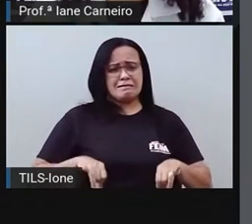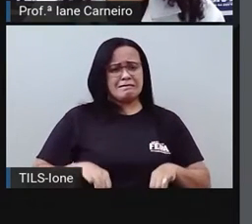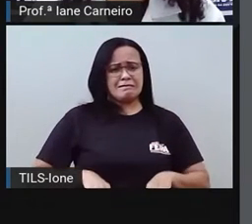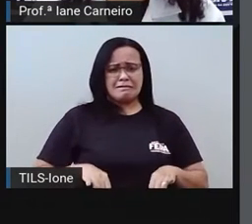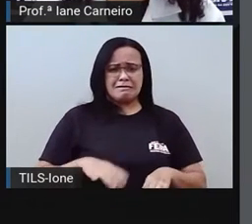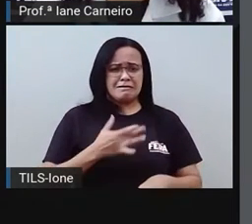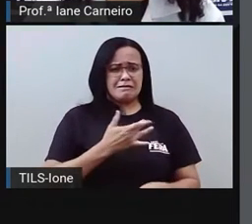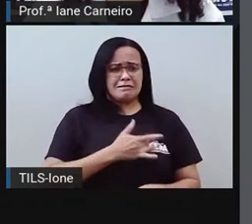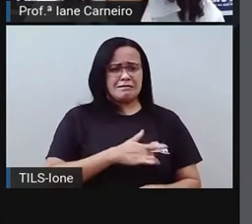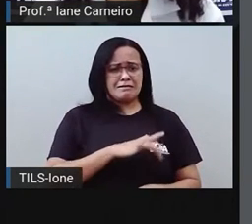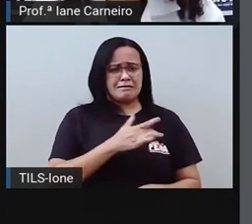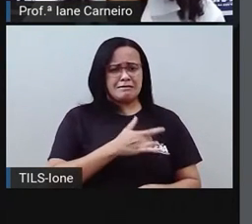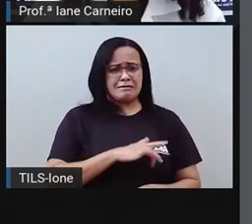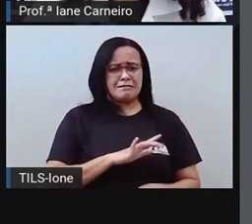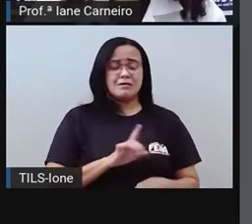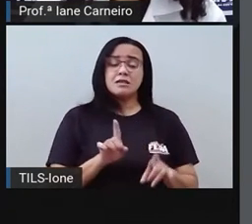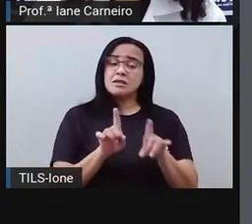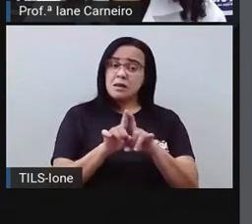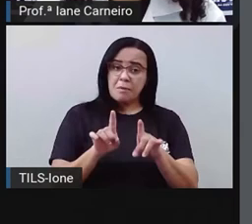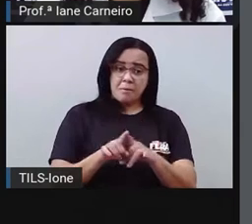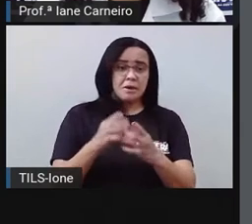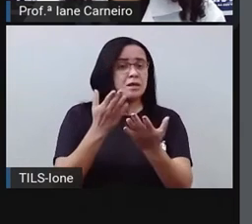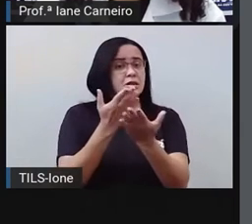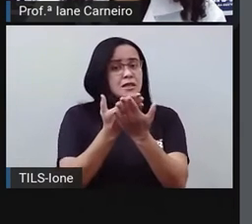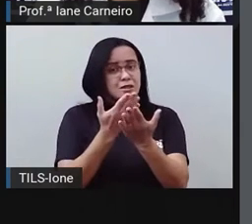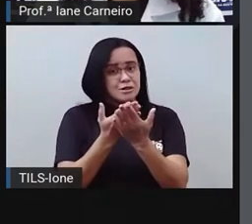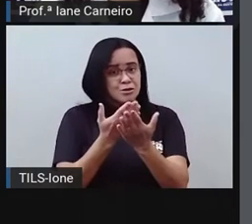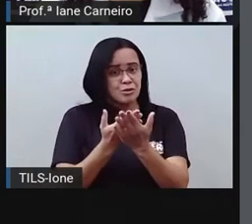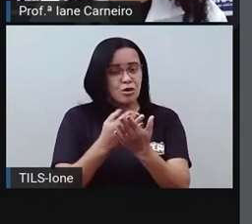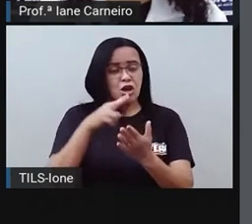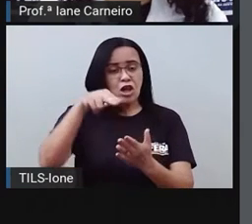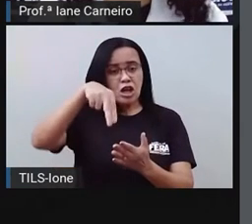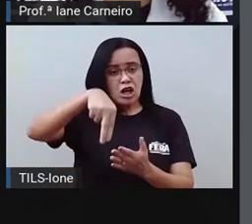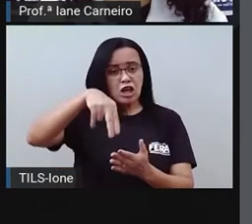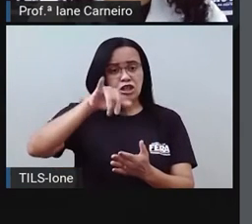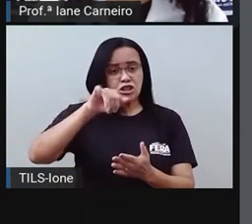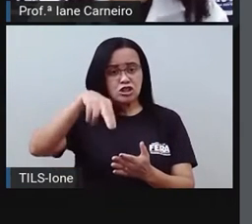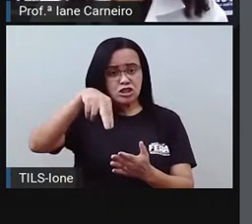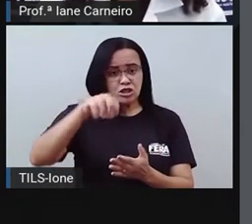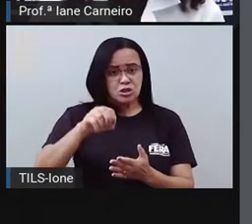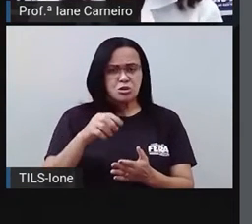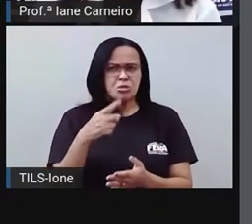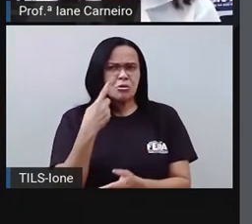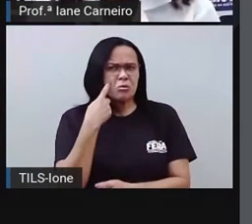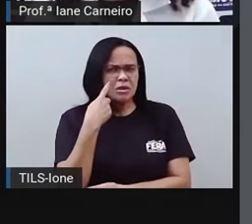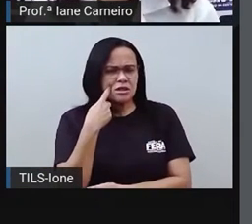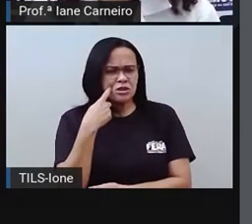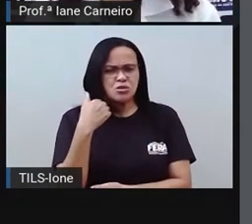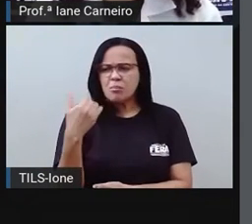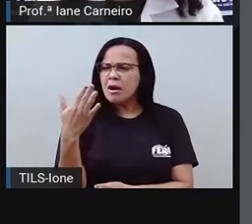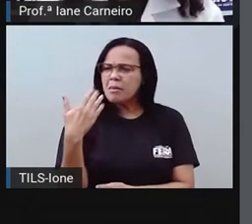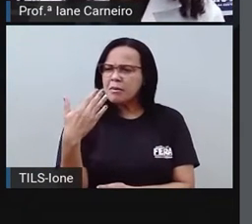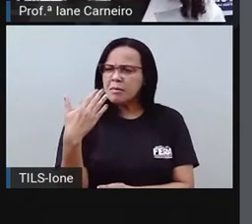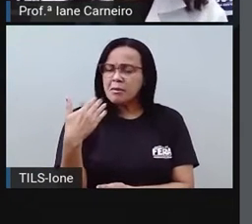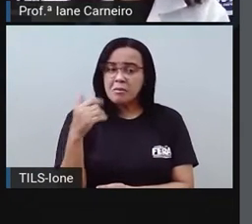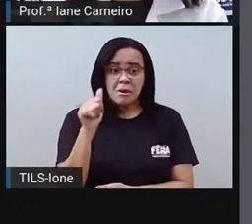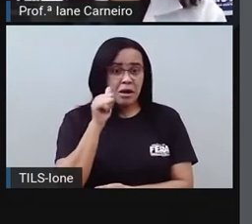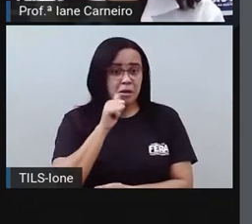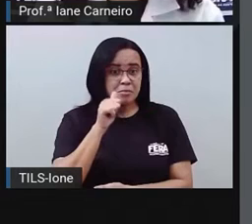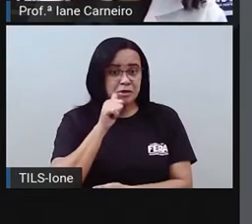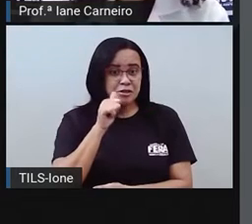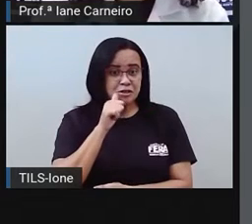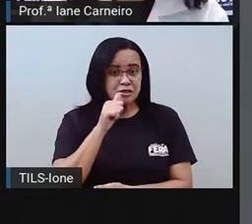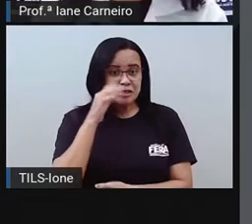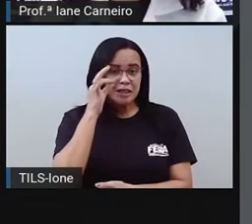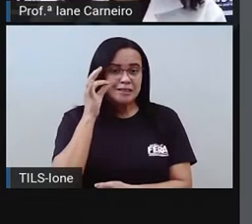Outro dia, na escola, ele tentou puxar conversa com uma colega de turma. Olhou para a menina, que era toda